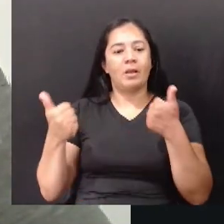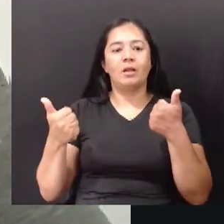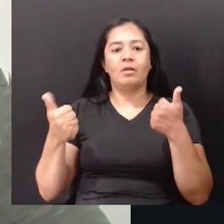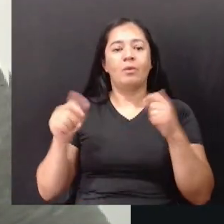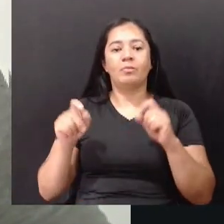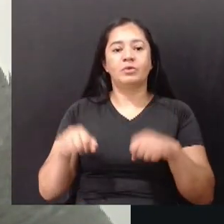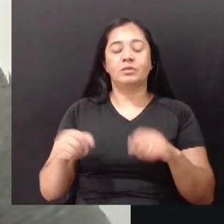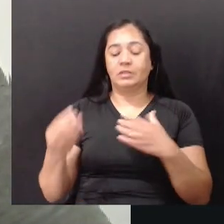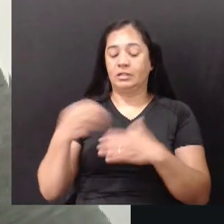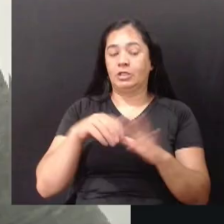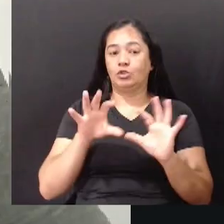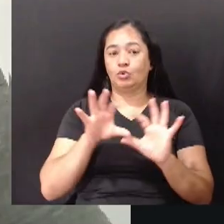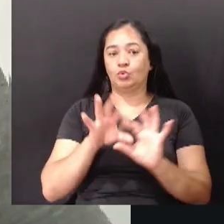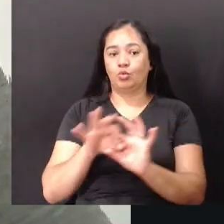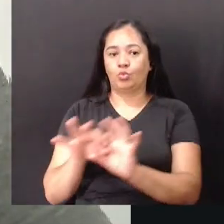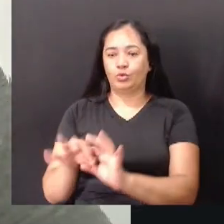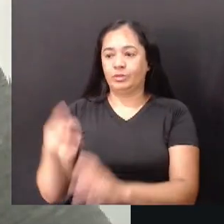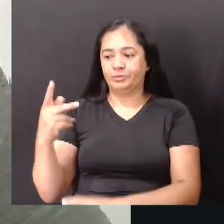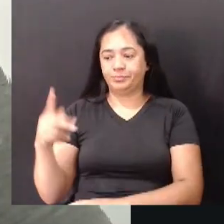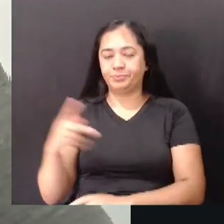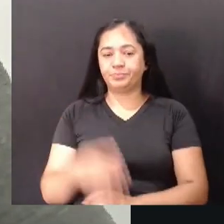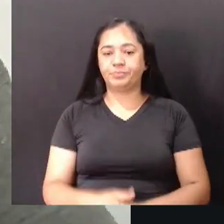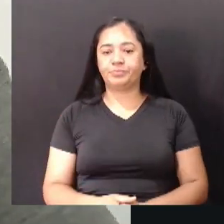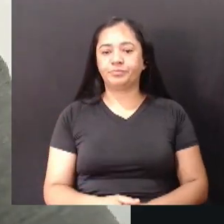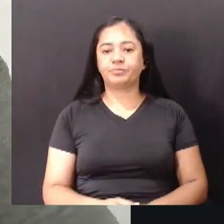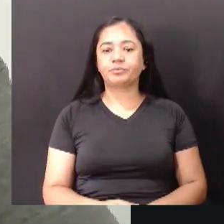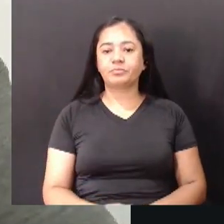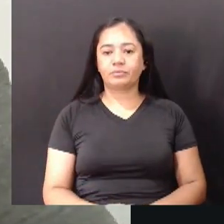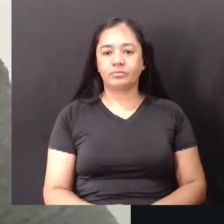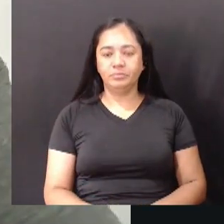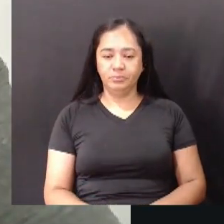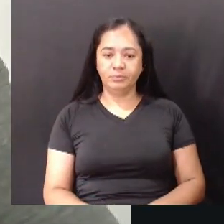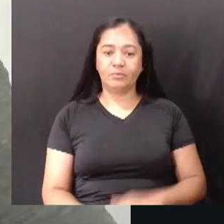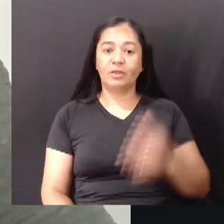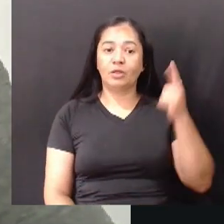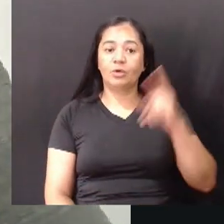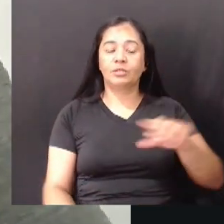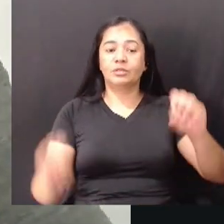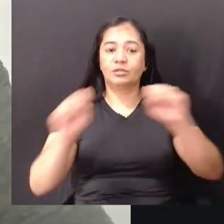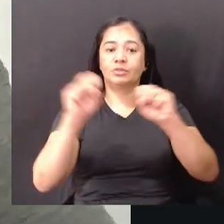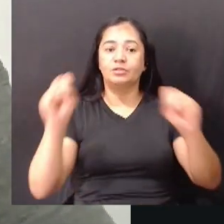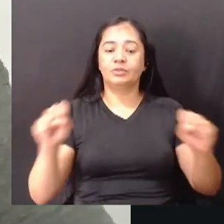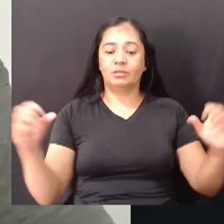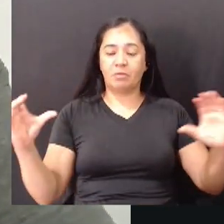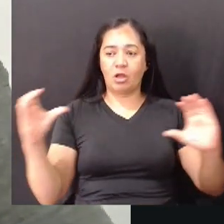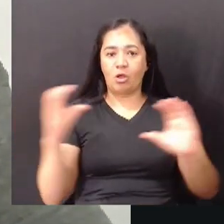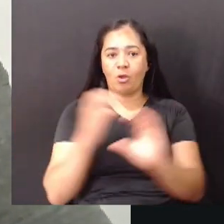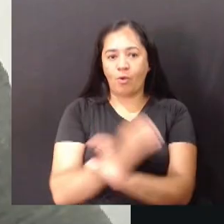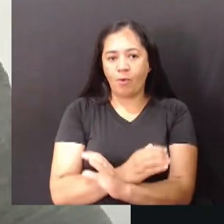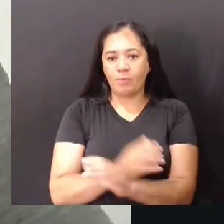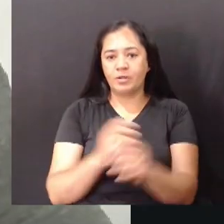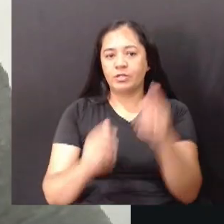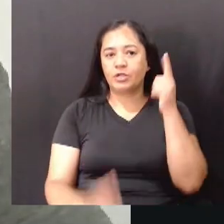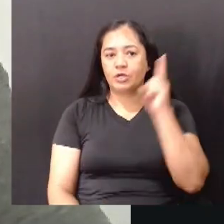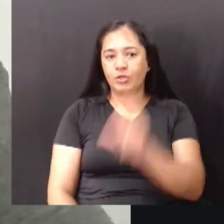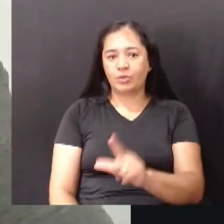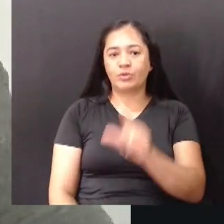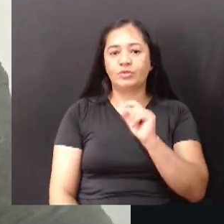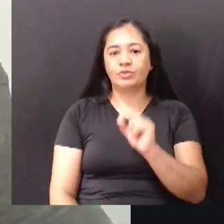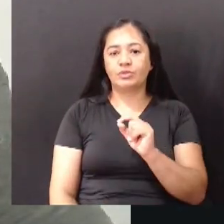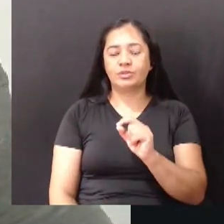maior possível dentro do contexto onde ela está, né, que ela tenha um ecossistema completo que